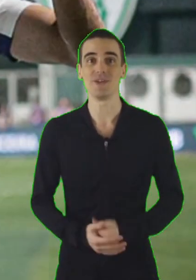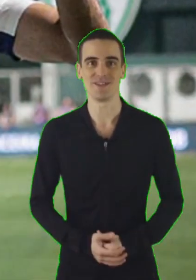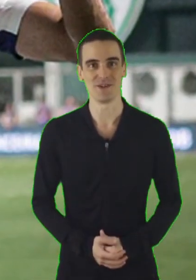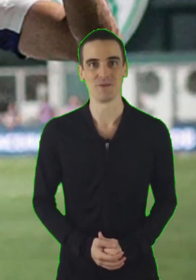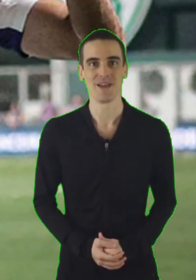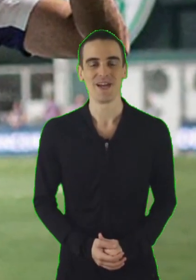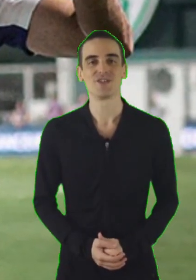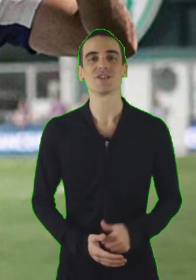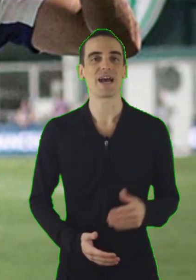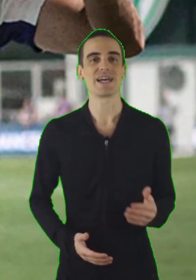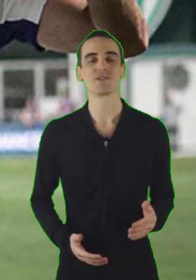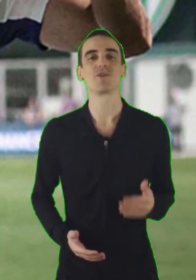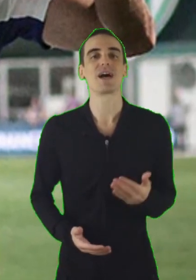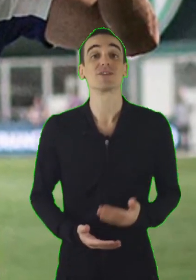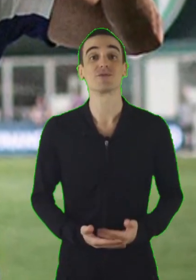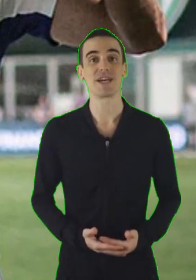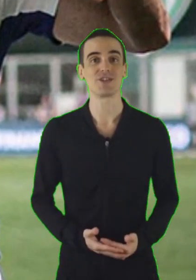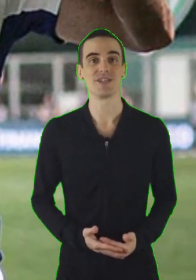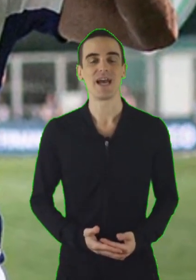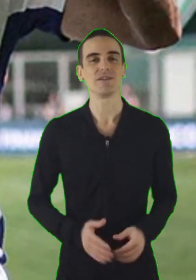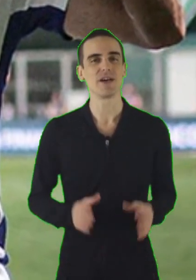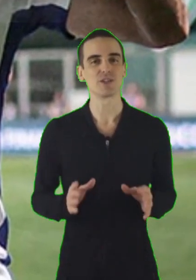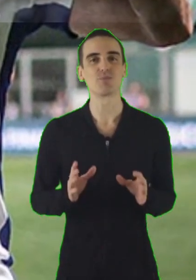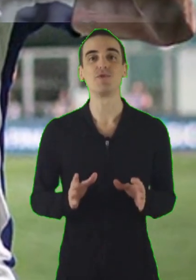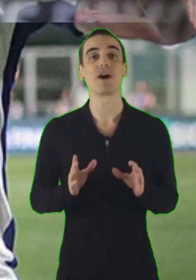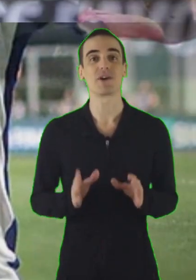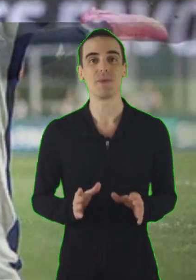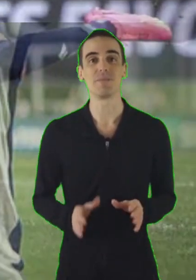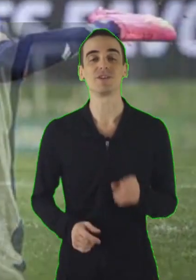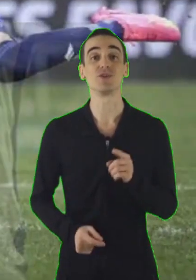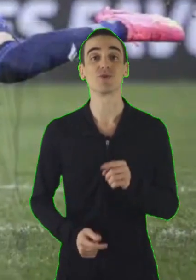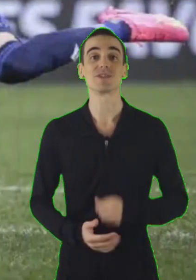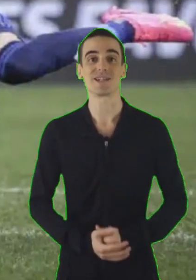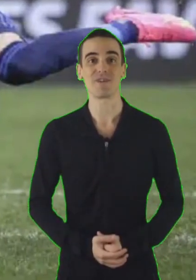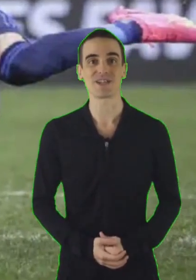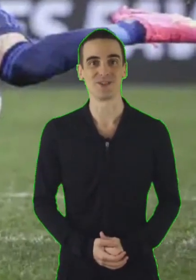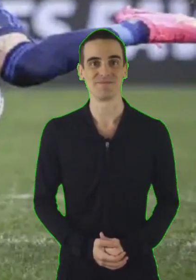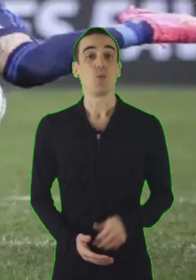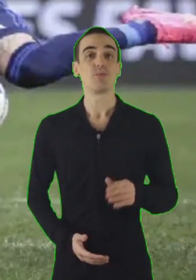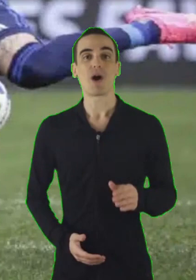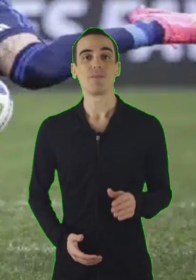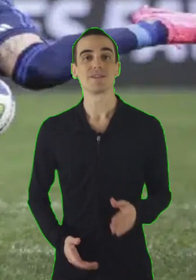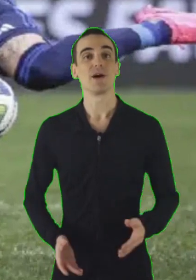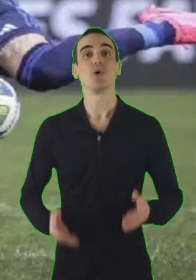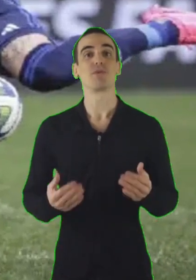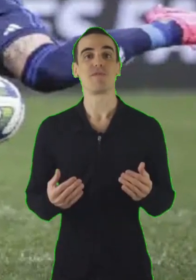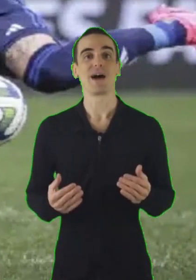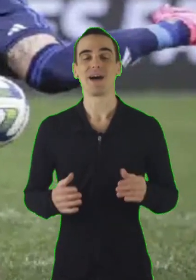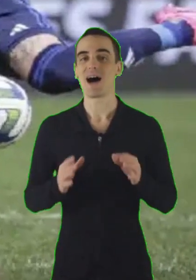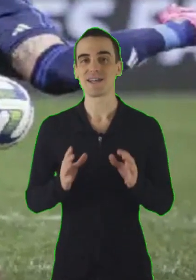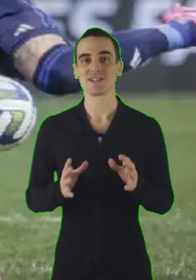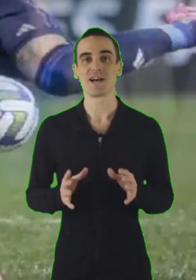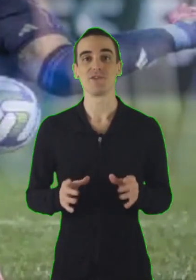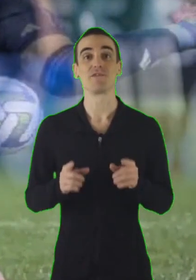uma guerra ao alívio e confiança. Palavras usadas pelos atletas do Cruzeiro para descrever a conquista e o momento no brasileiro. Autor